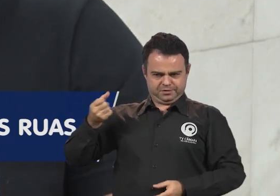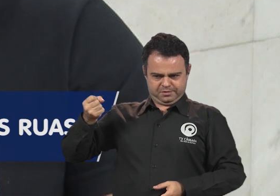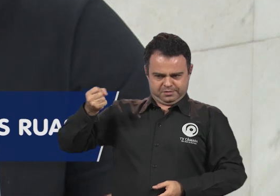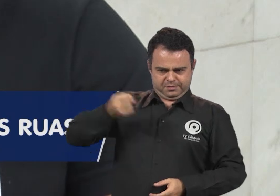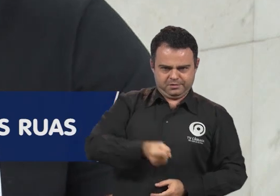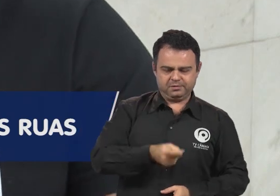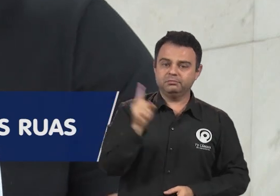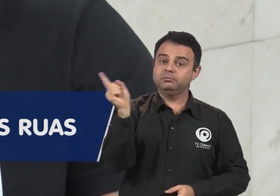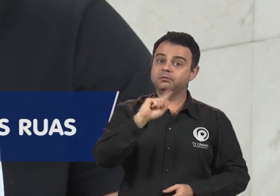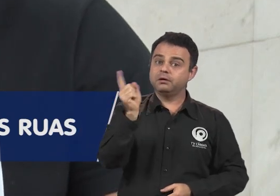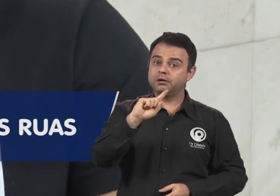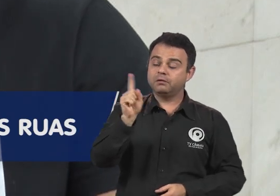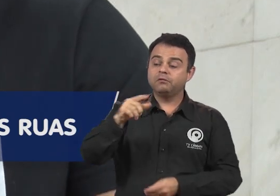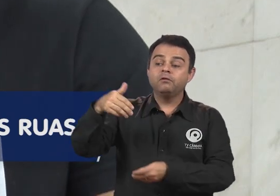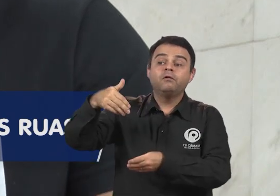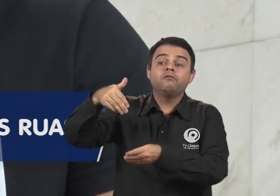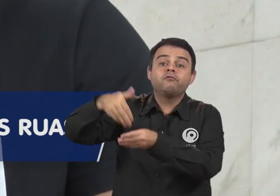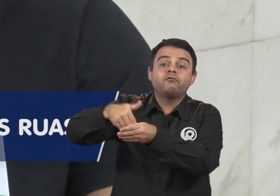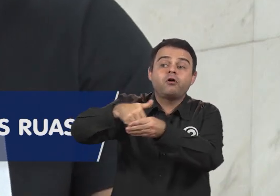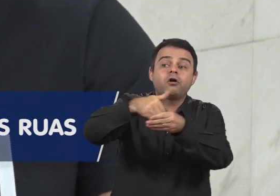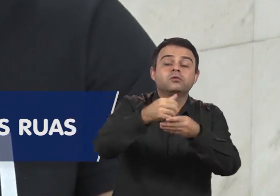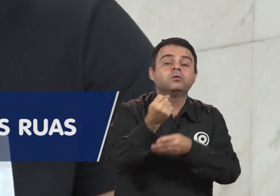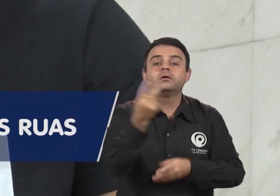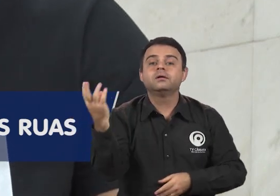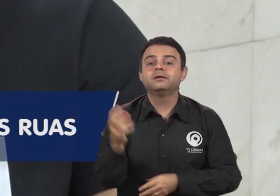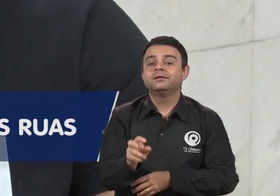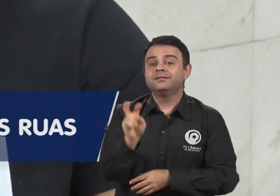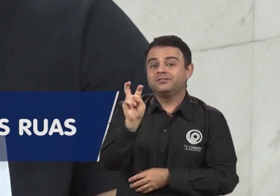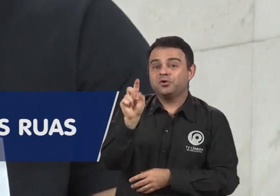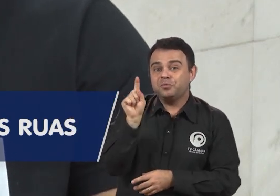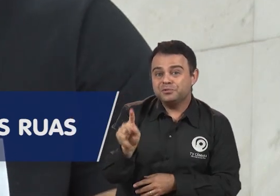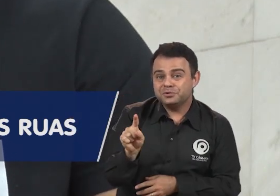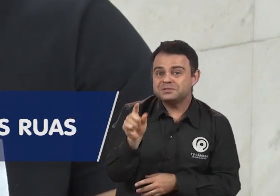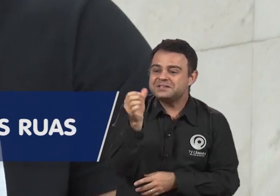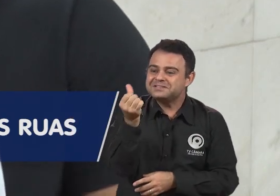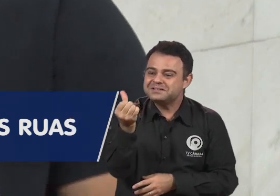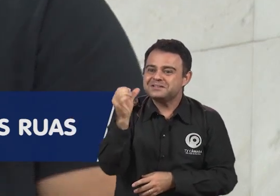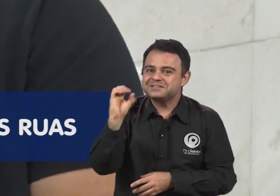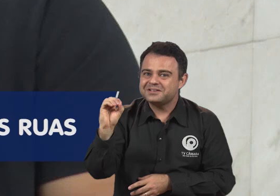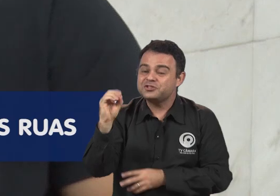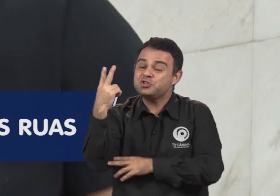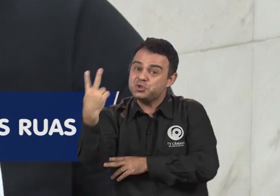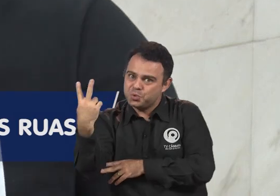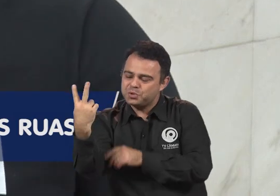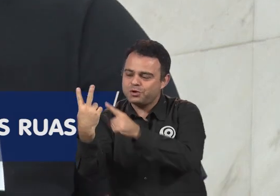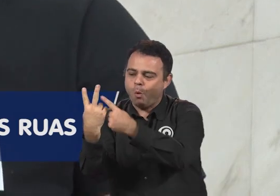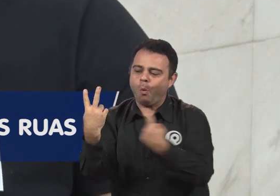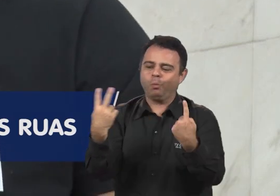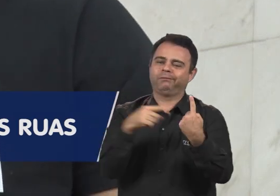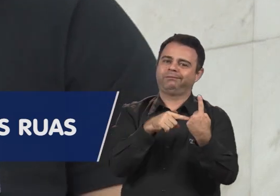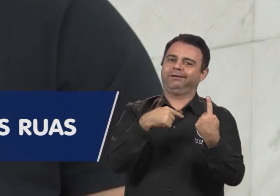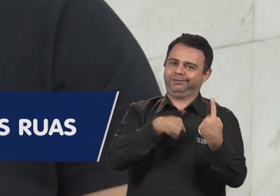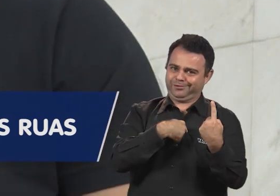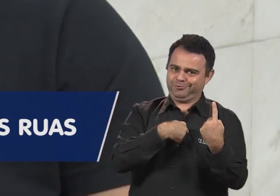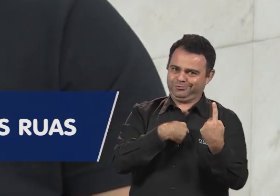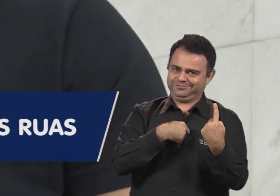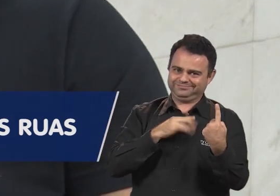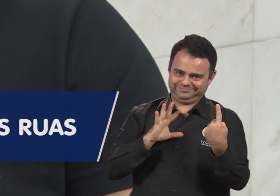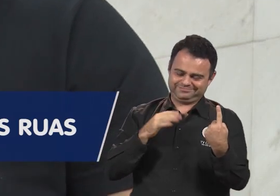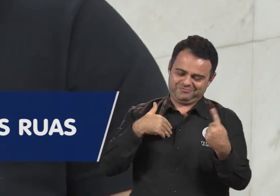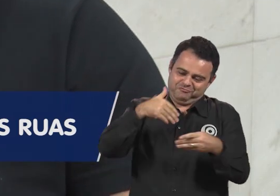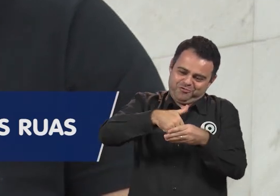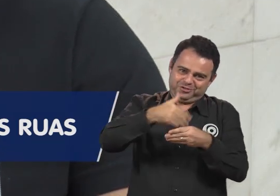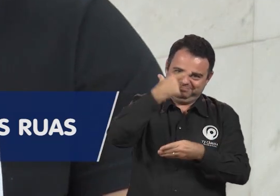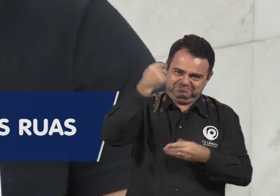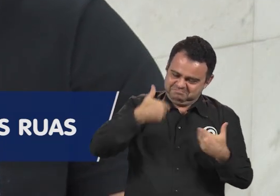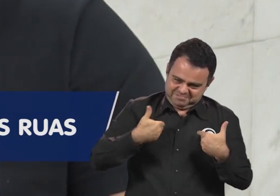aqui somado a 5.601 pessoas, porque 5.602, o 2 fui eu. Mas eu não cheguei aqui sozinho.